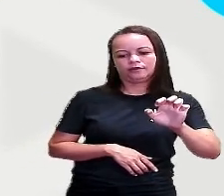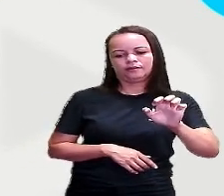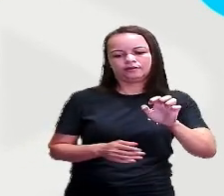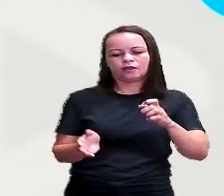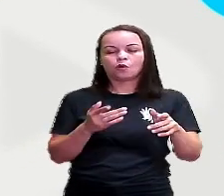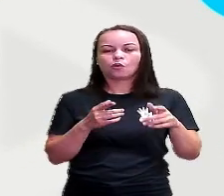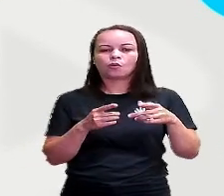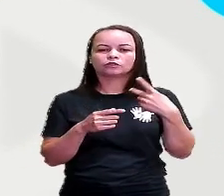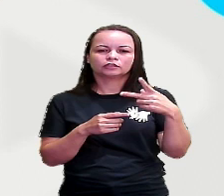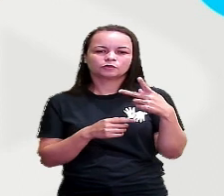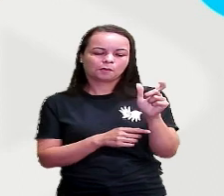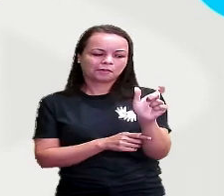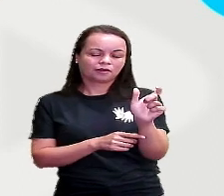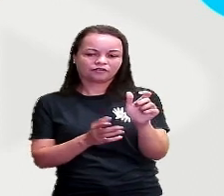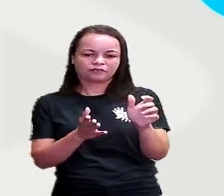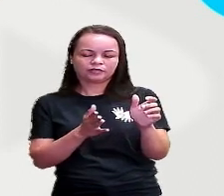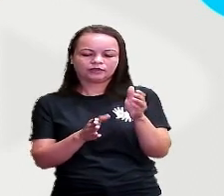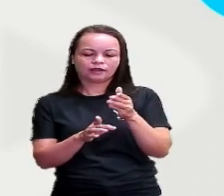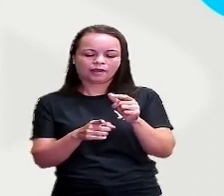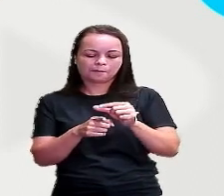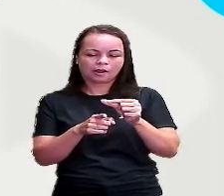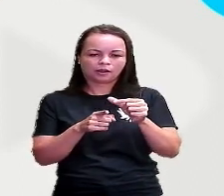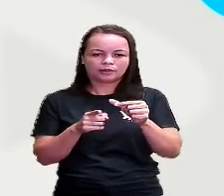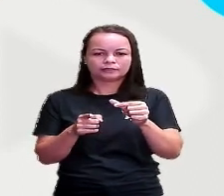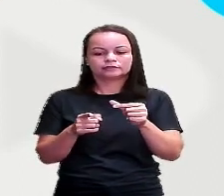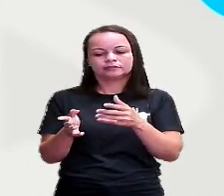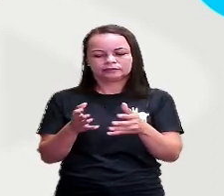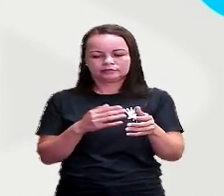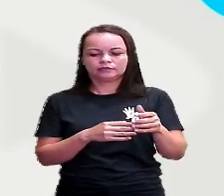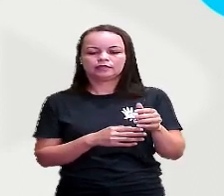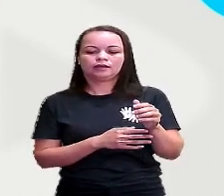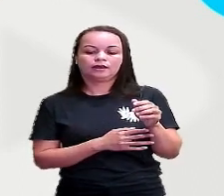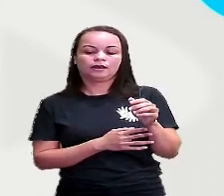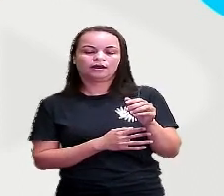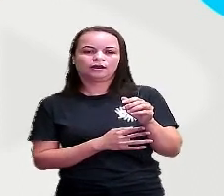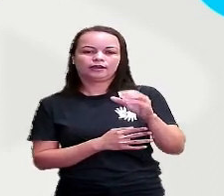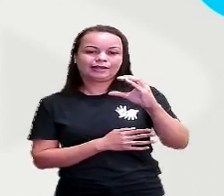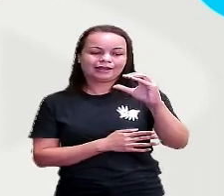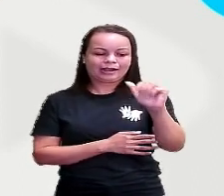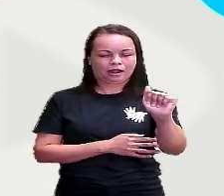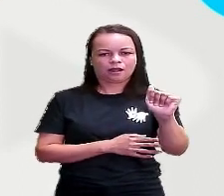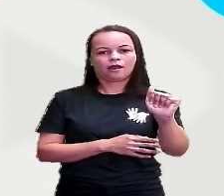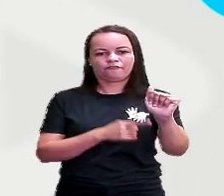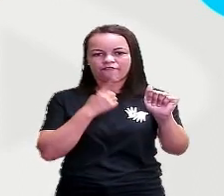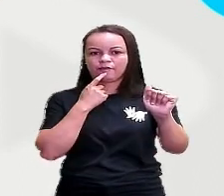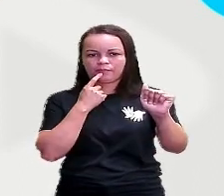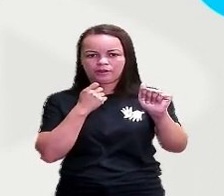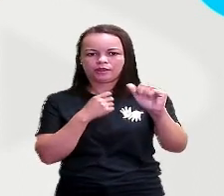palavrinha, a antepenúltima. Aliás, a penúltima está ali como a sílaba tônica.